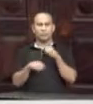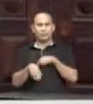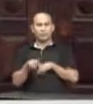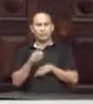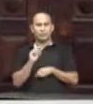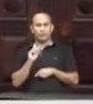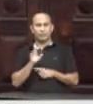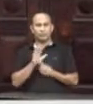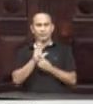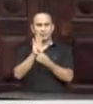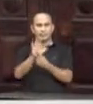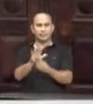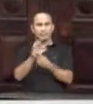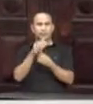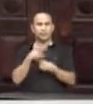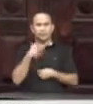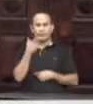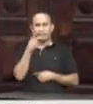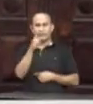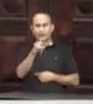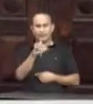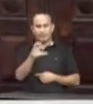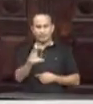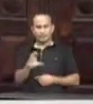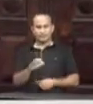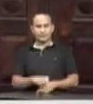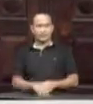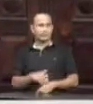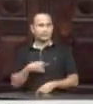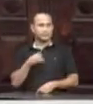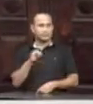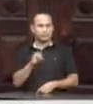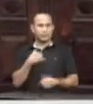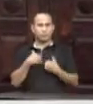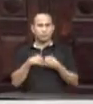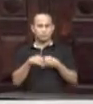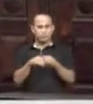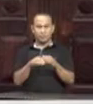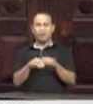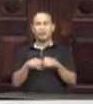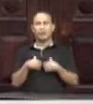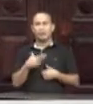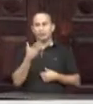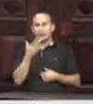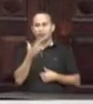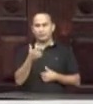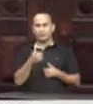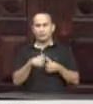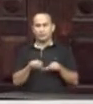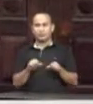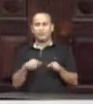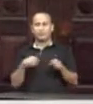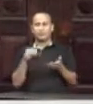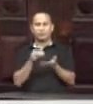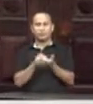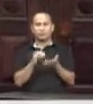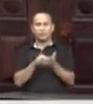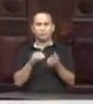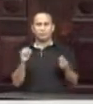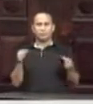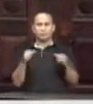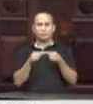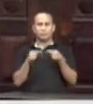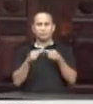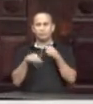aqui apresentada nesse PLC. Se esse PLC for mantido dessa maneira, estará descumprindo um acordo